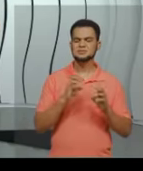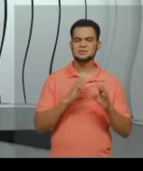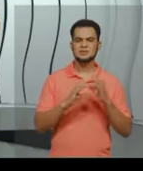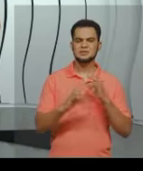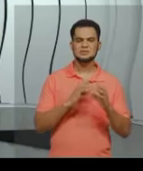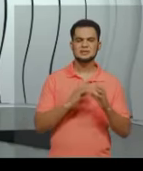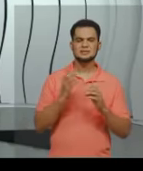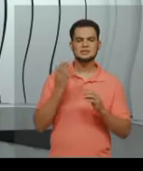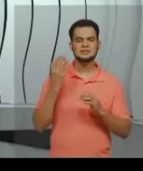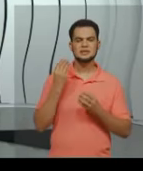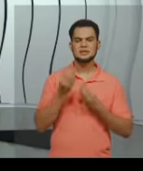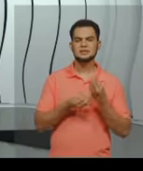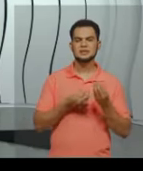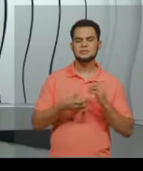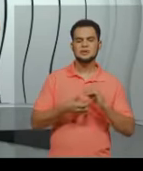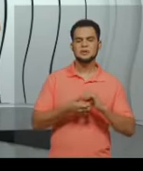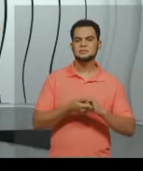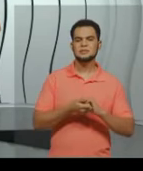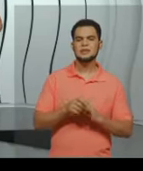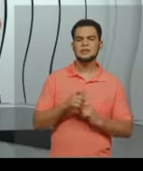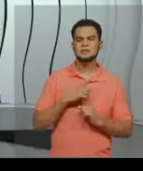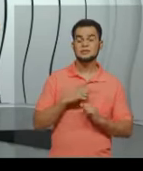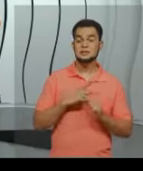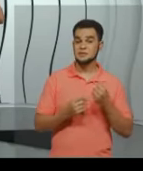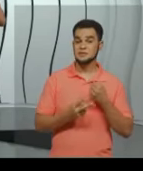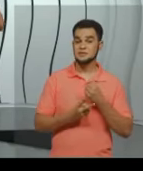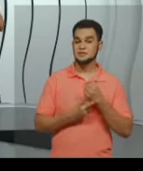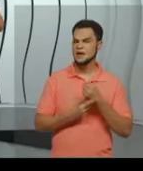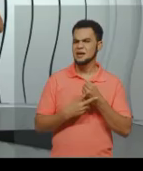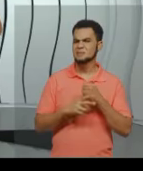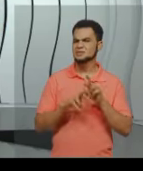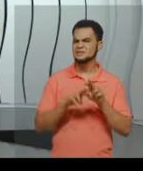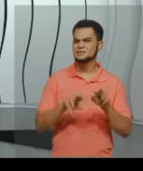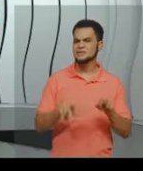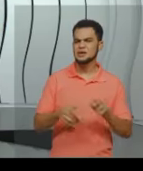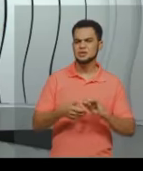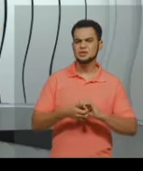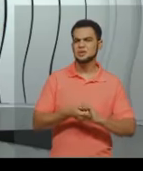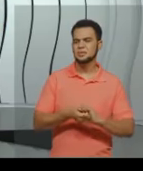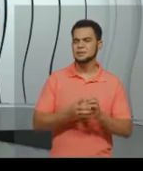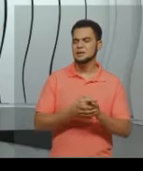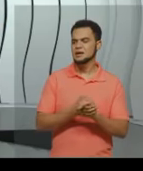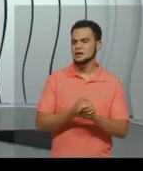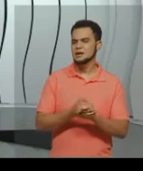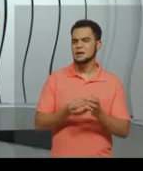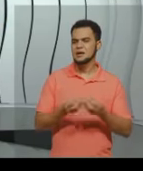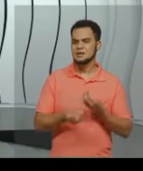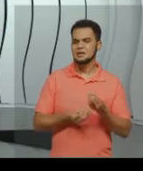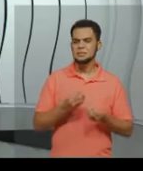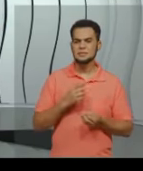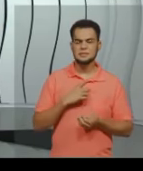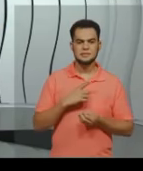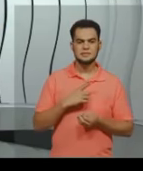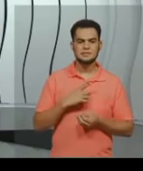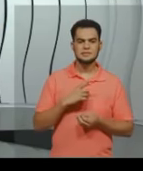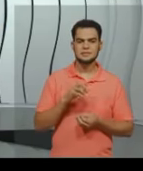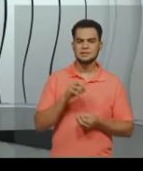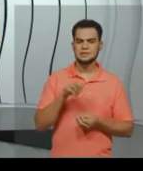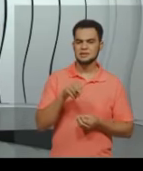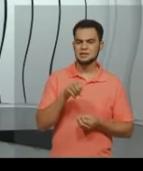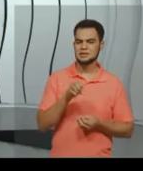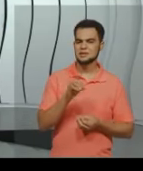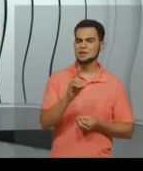pode cumprimentar, então tem uns verbos, namastê, várias coisas, e tem o nod. Nod é fazer isso, ó, com a